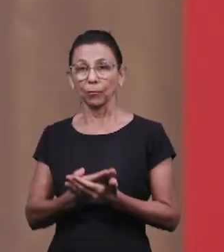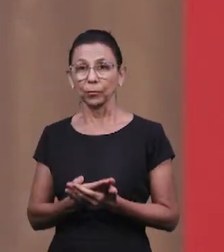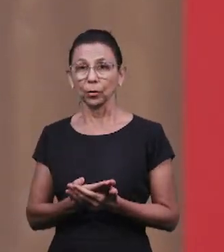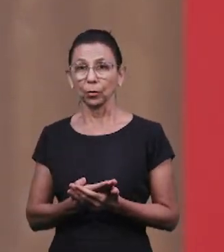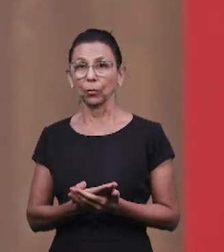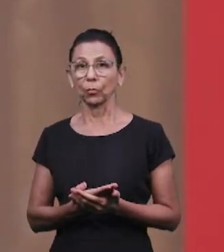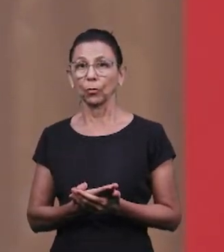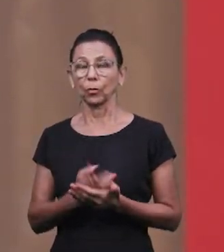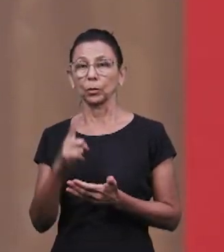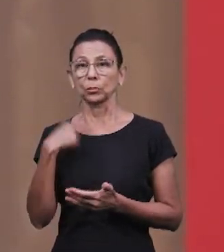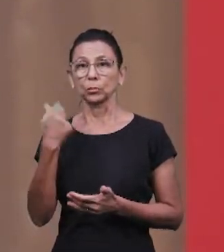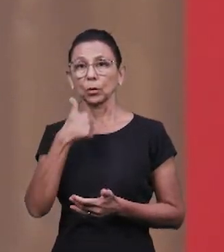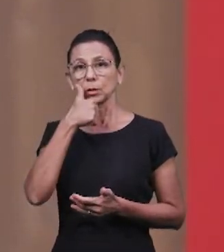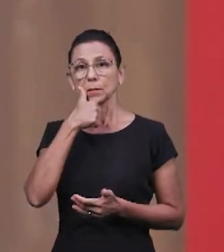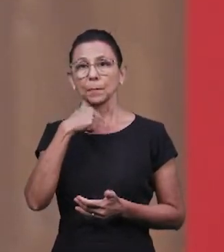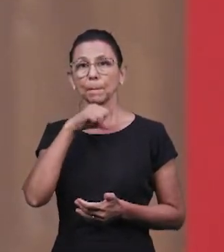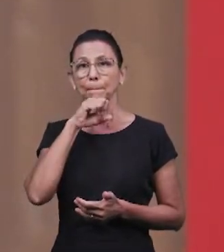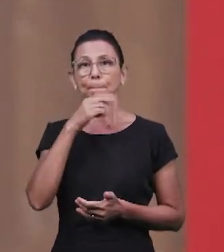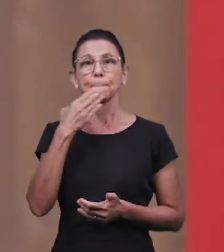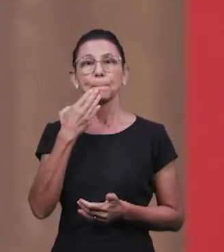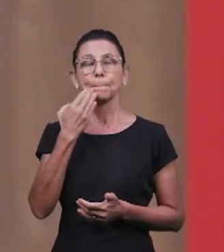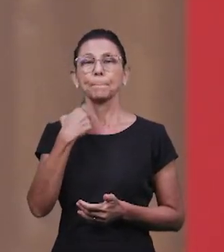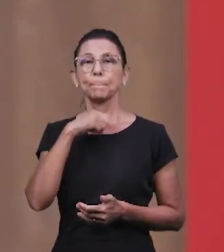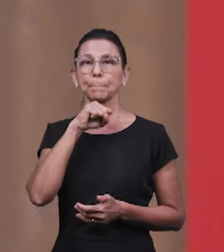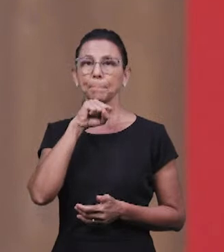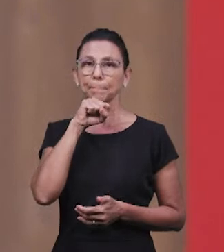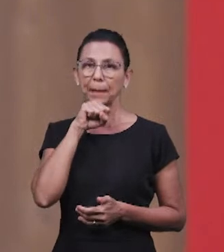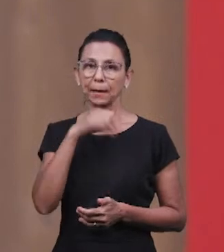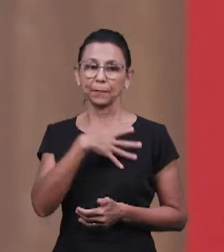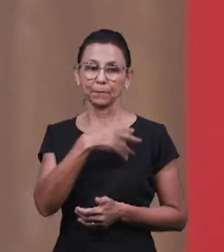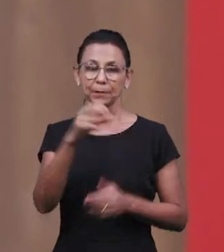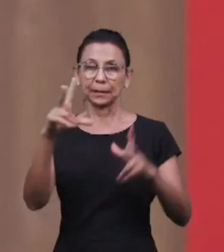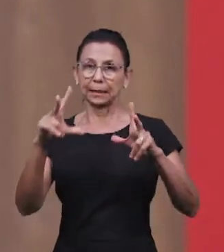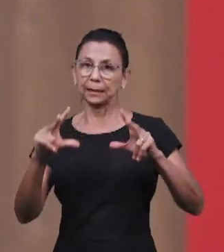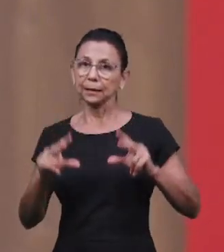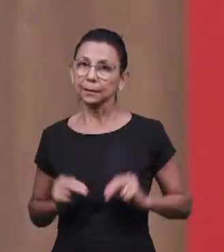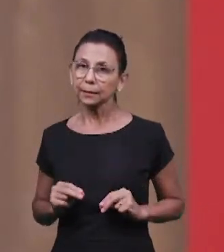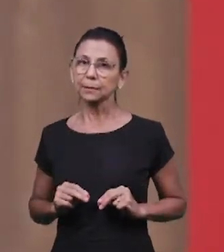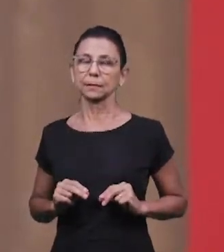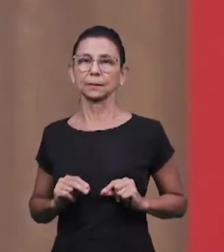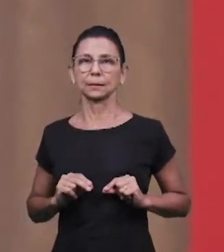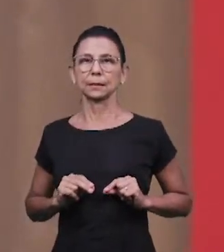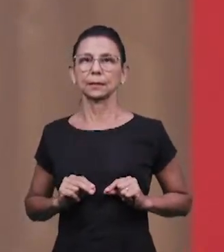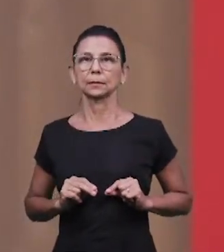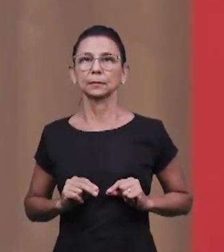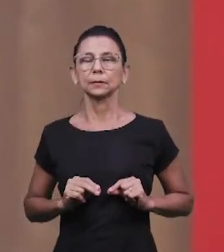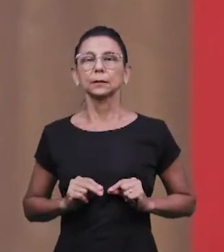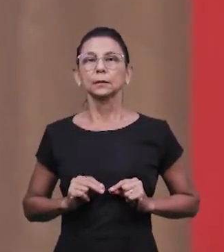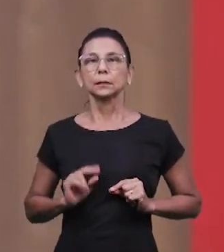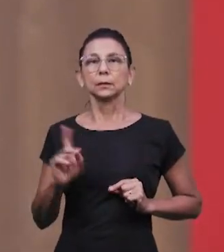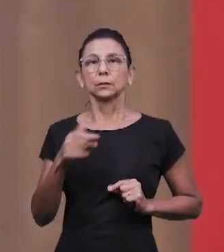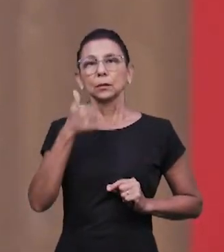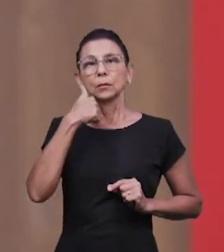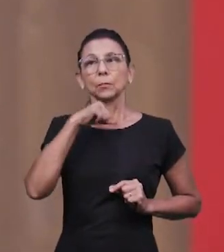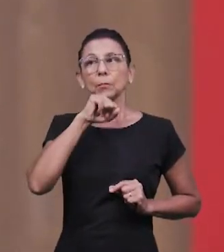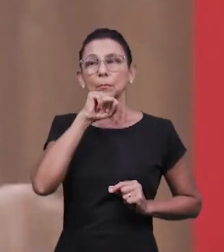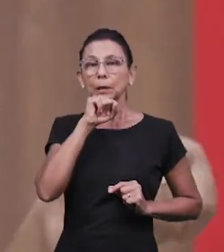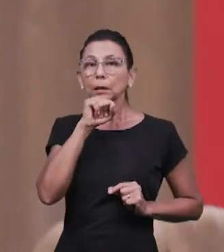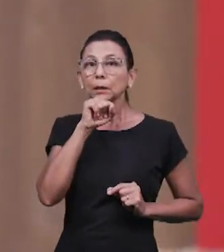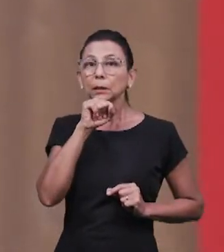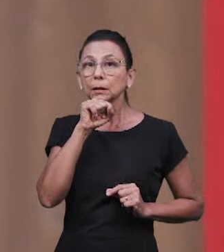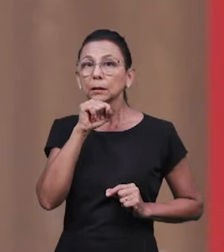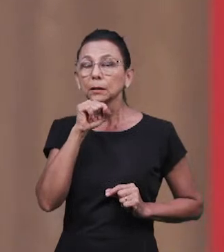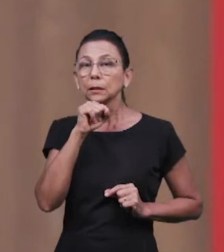a nós, aos pais, é herança do Senhor. Então, nós também, como mães, nós temos esse temor de